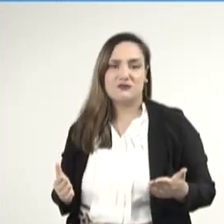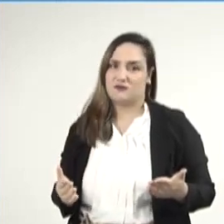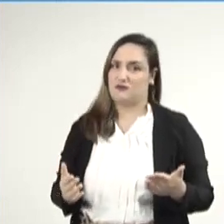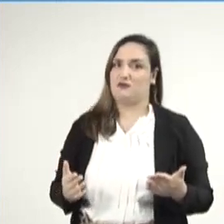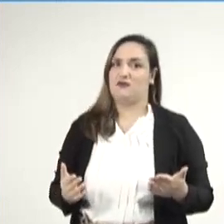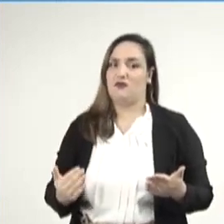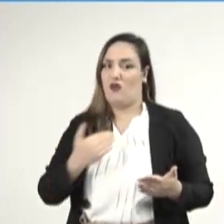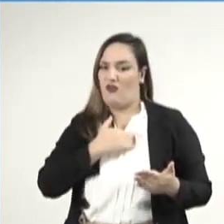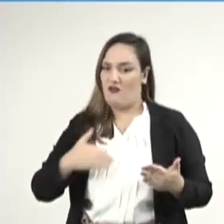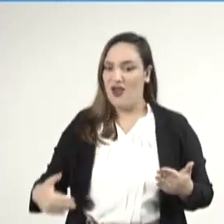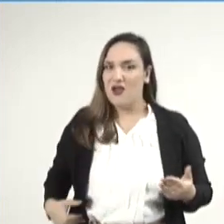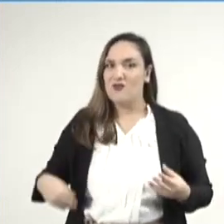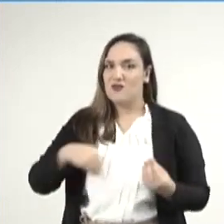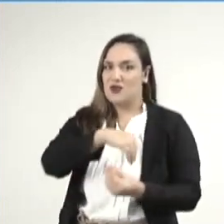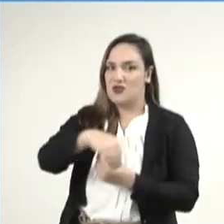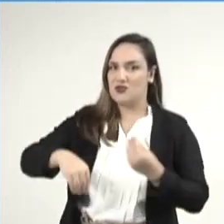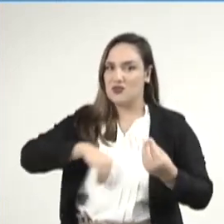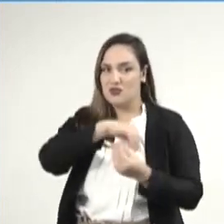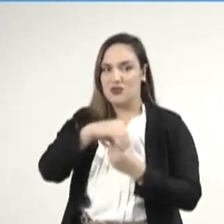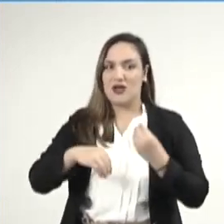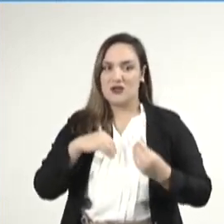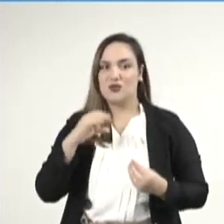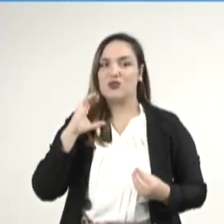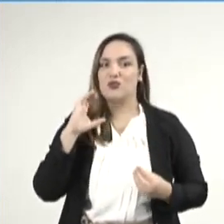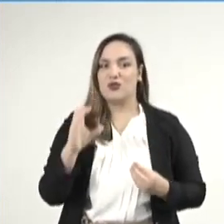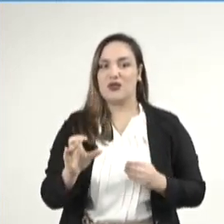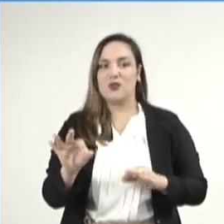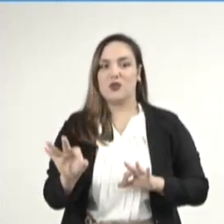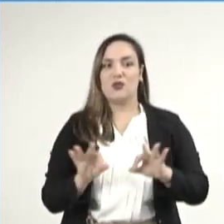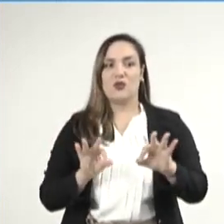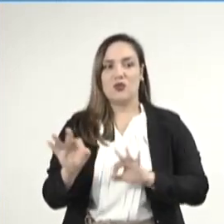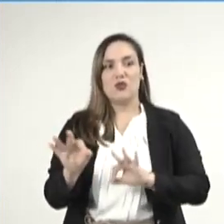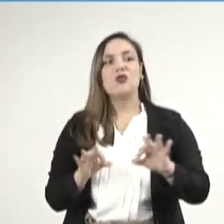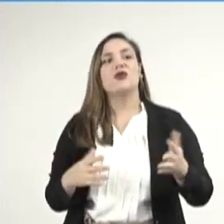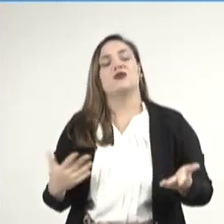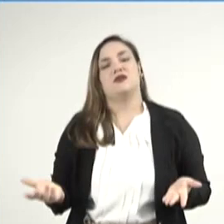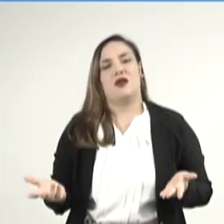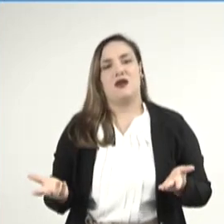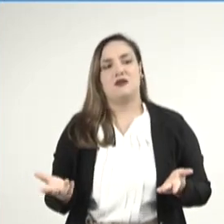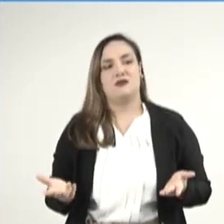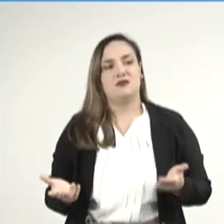poder público envolvido, né, em